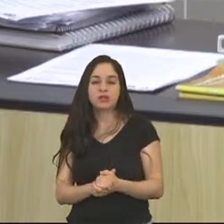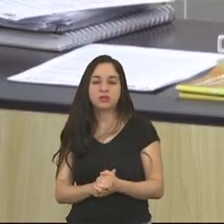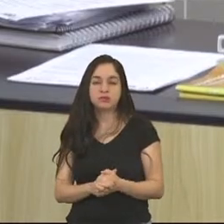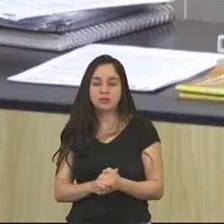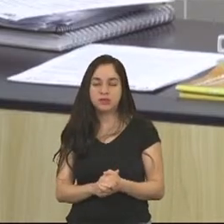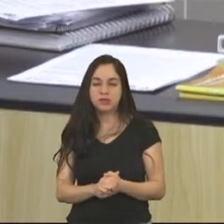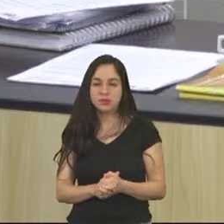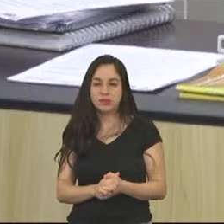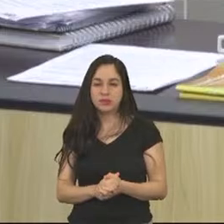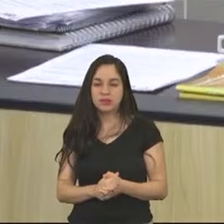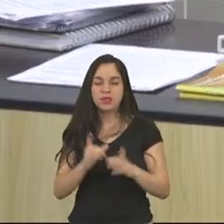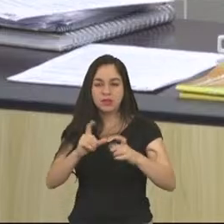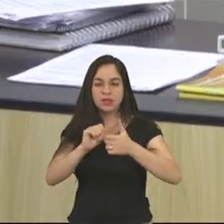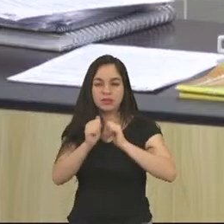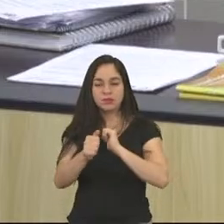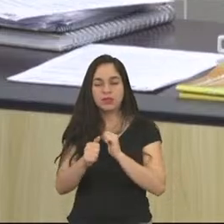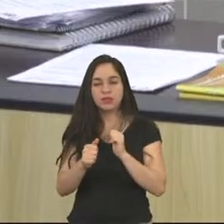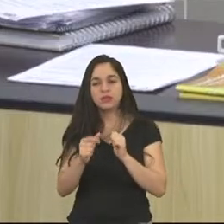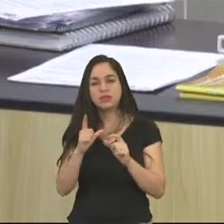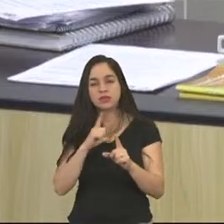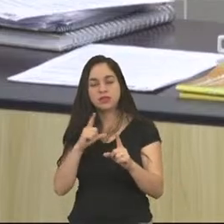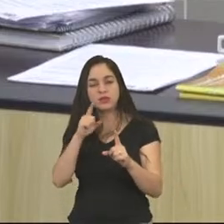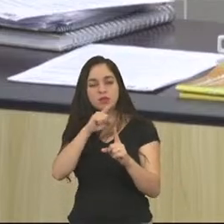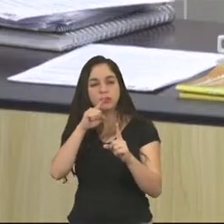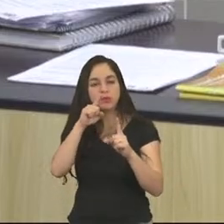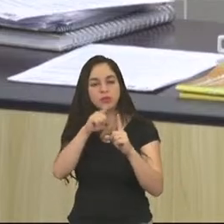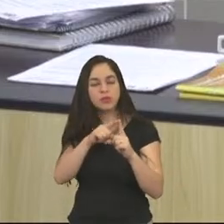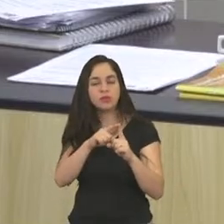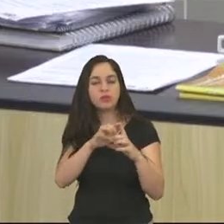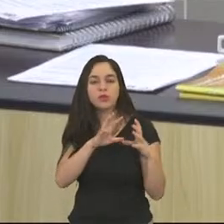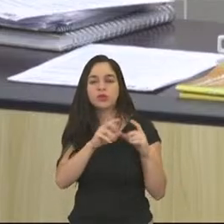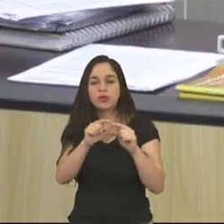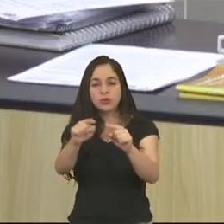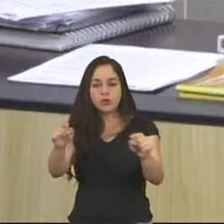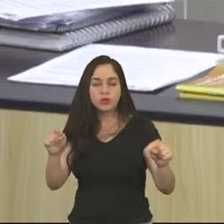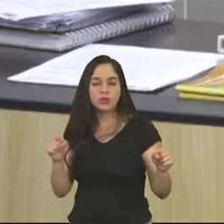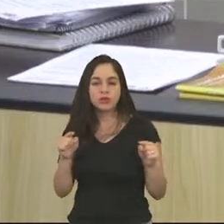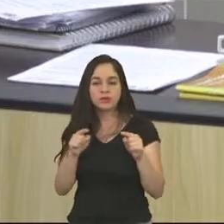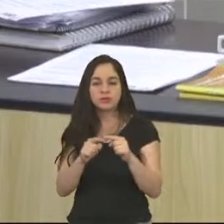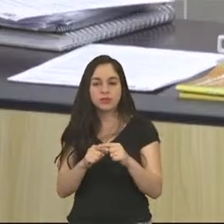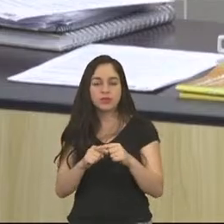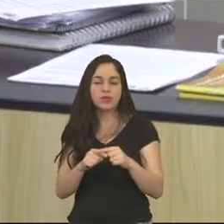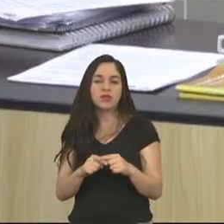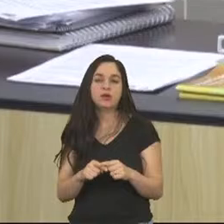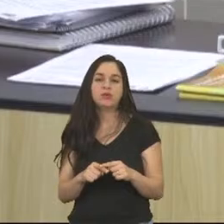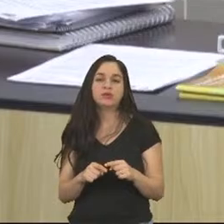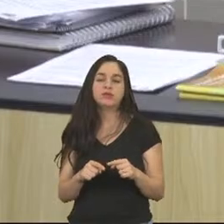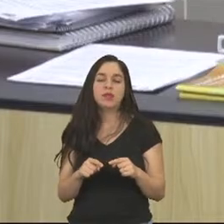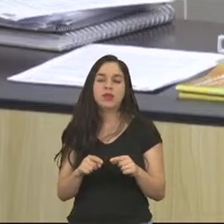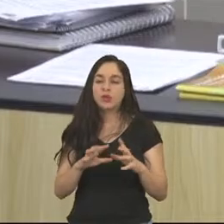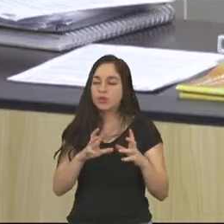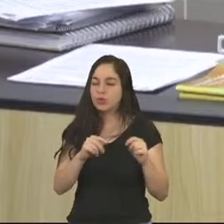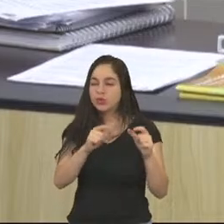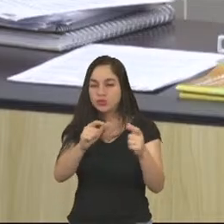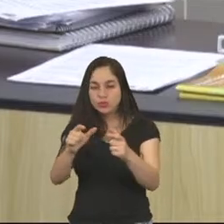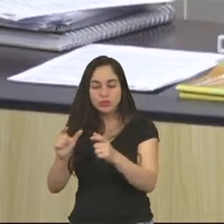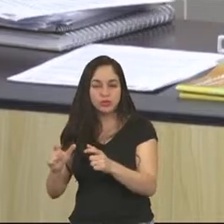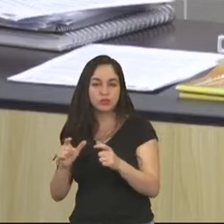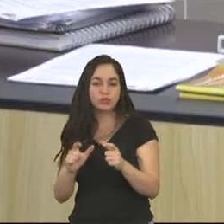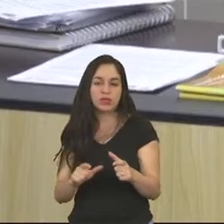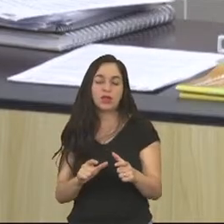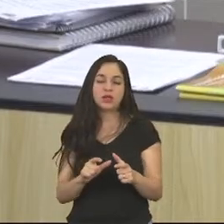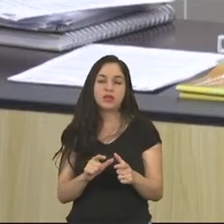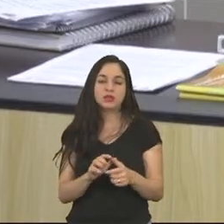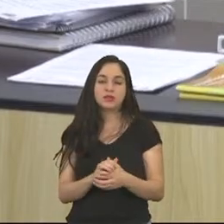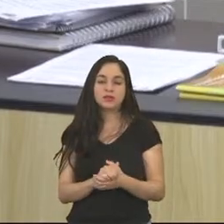estrutura, finalidade e público-alvo, incluindo campos, quadras, pistas e outros ambientes, ao estabelecer que o